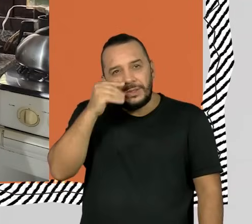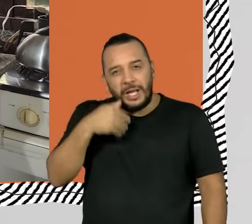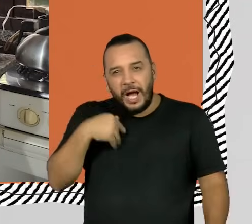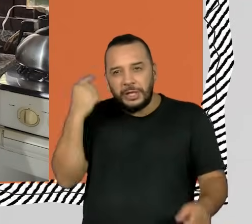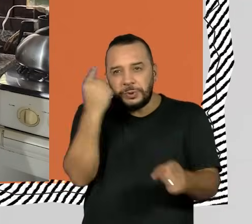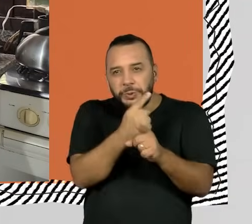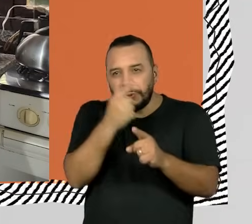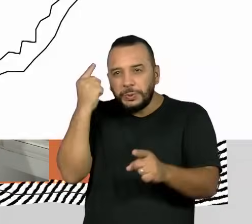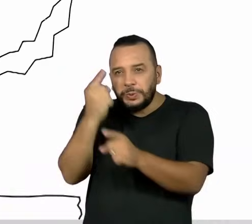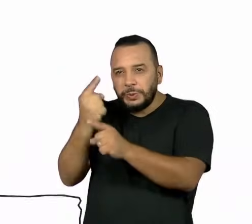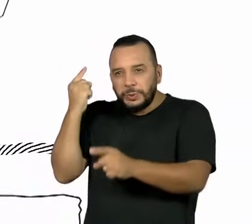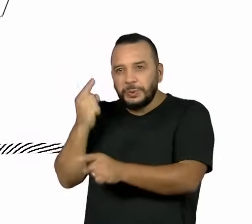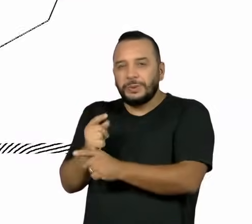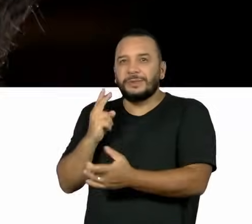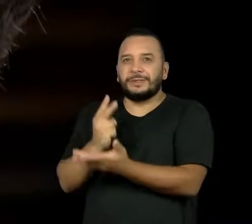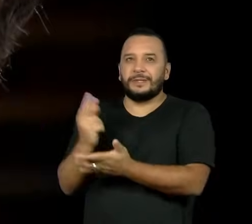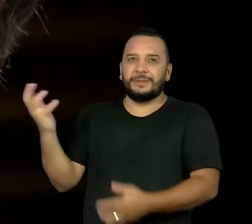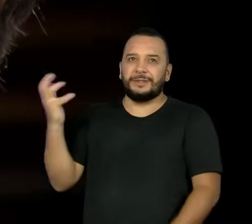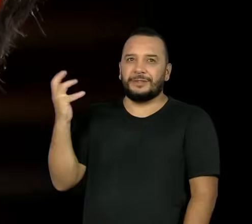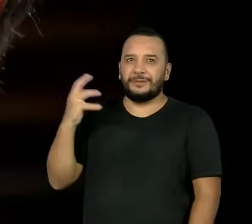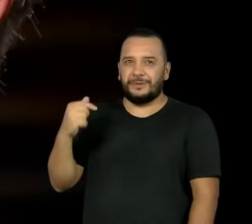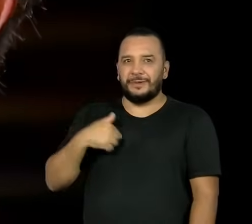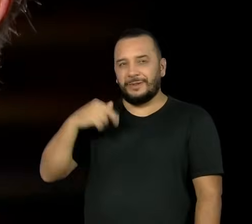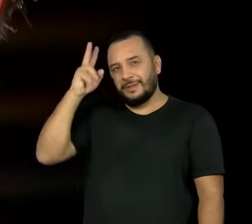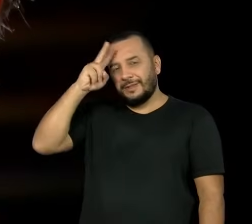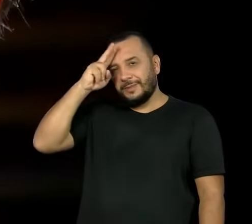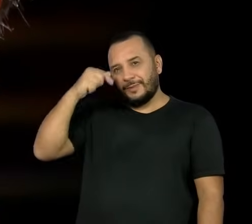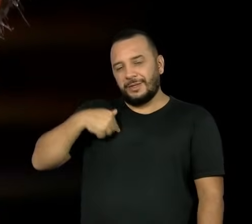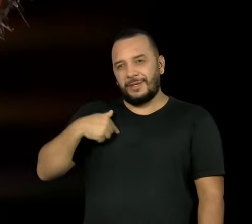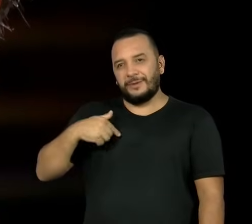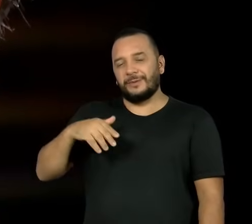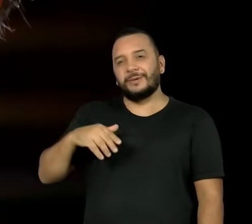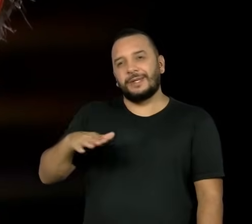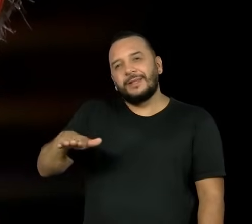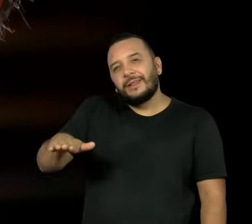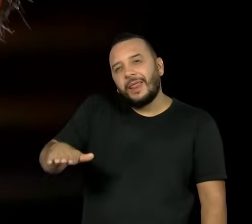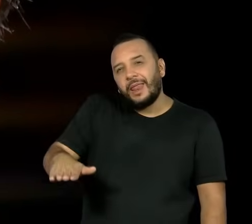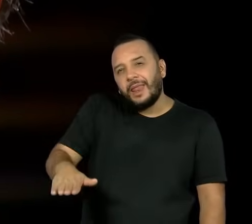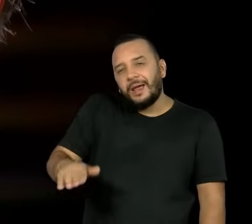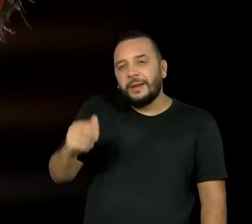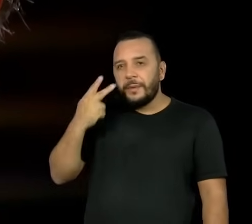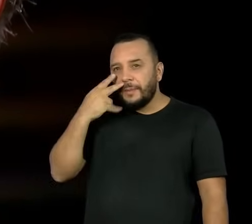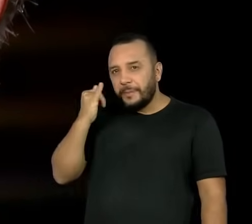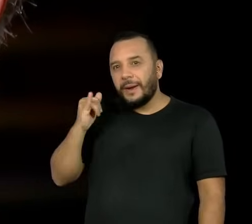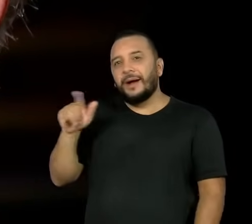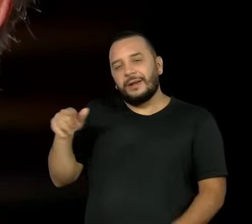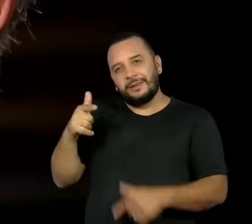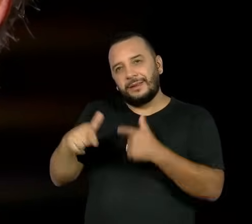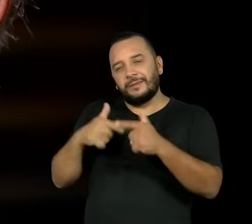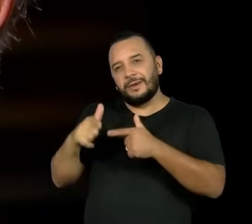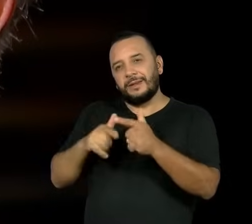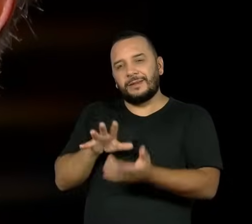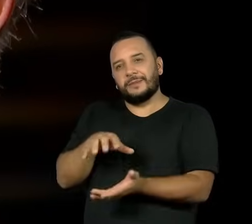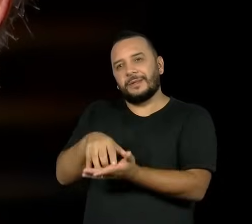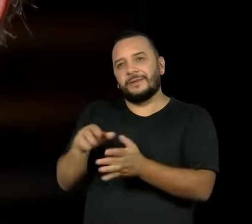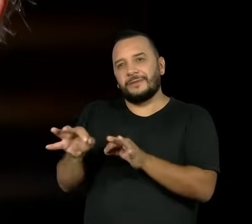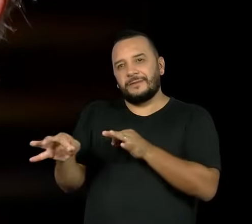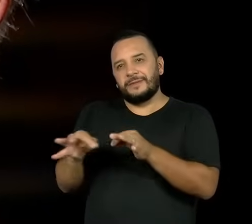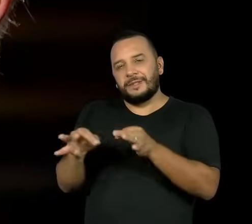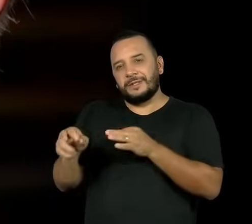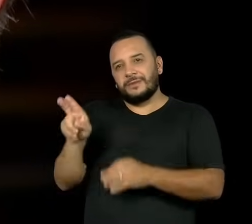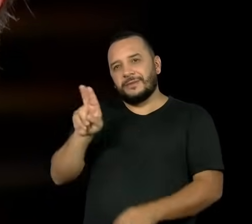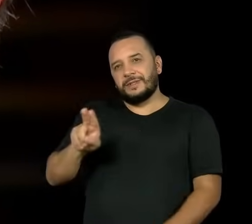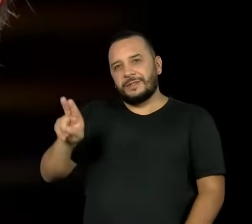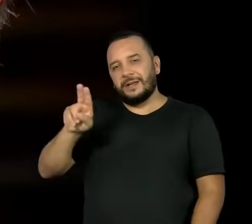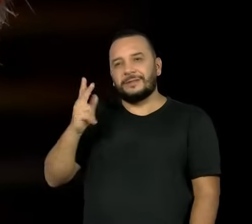descoberta. Eu lembro, eu criança, meu pai ia trabalhar no departamento de física da Federal do Ceará, e aí ele abria